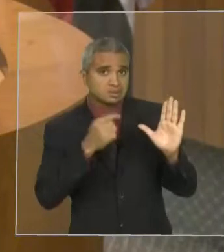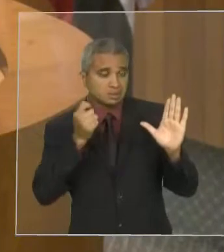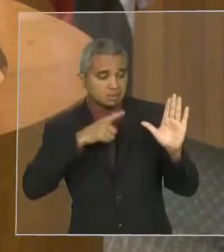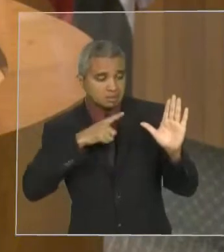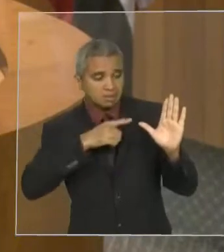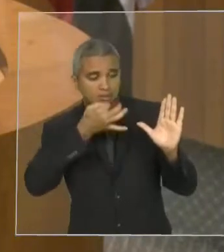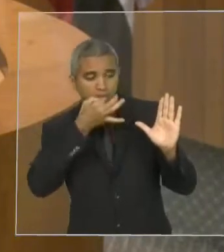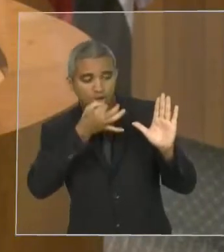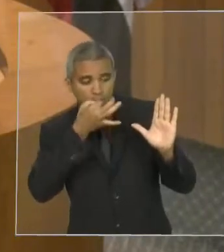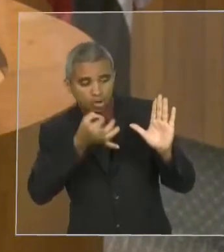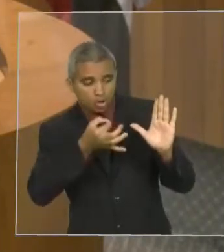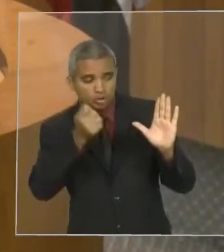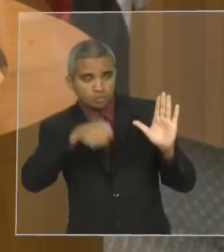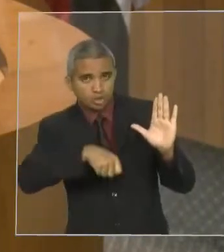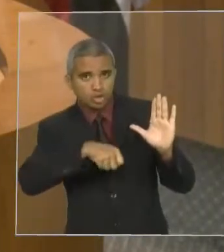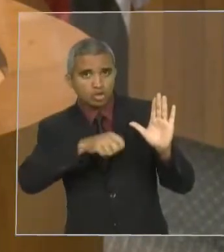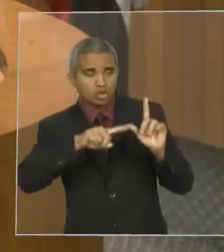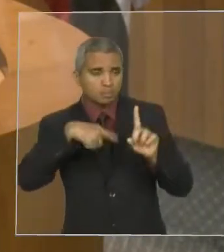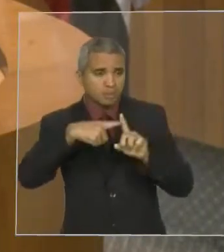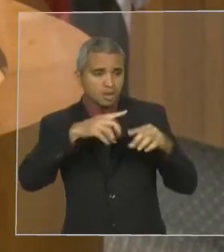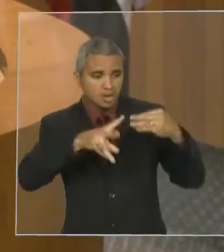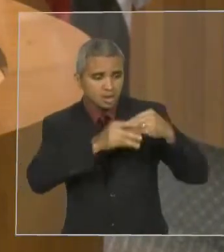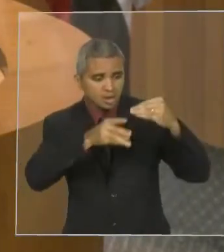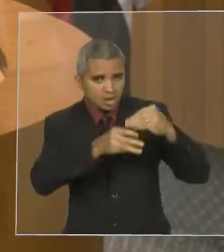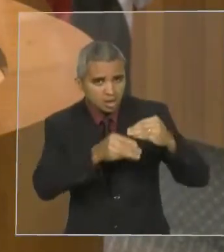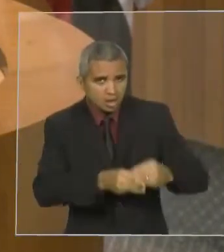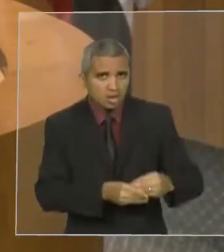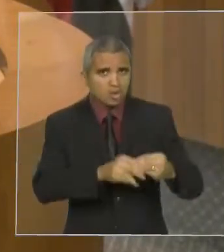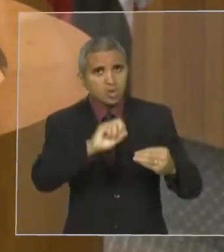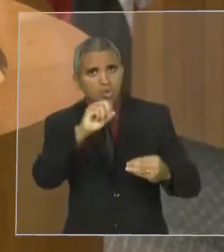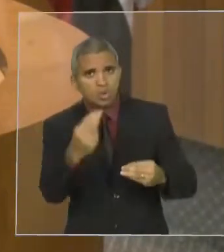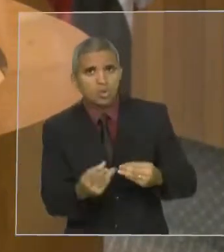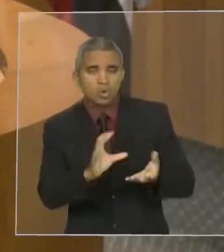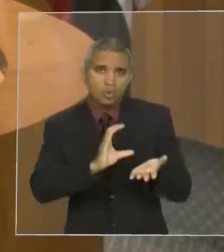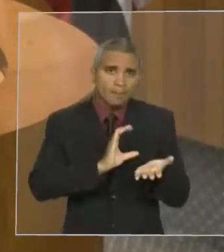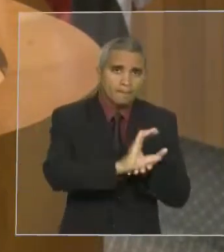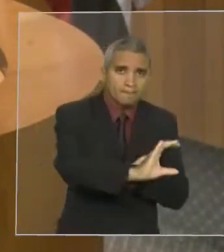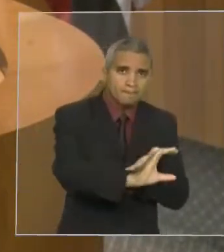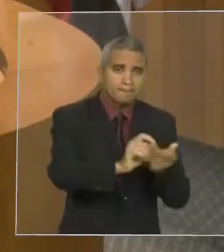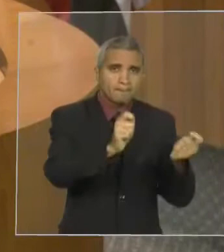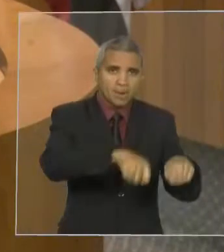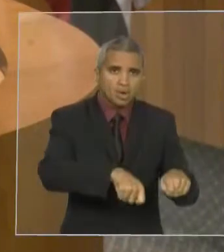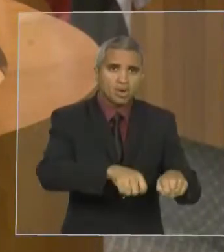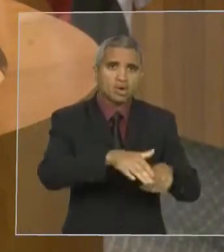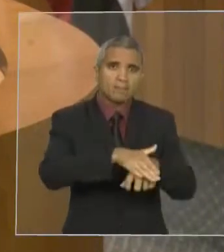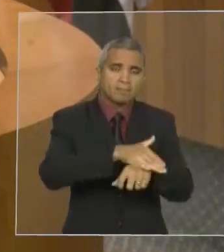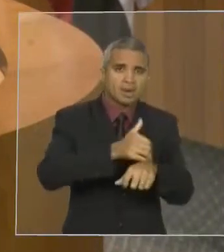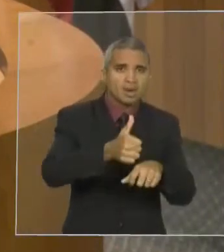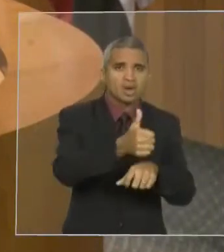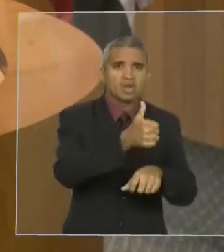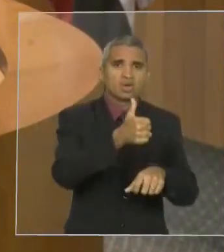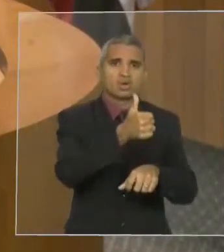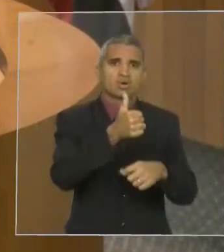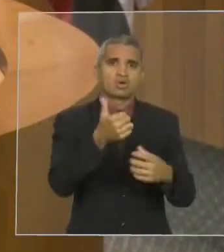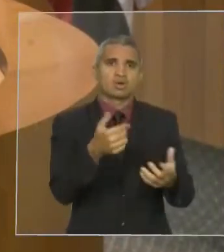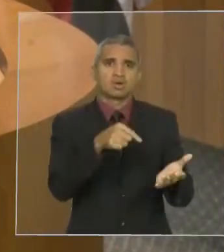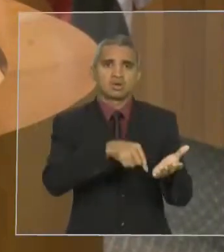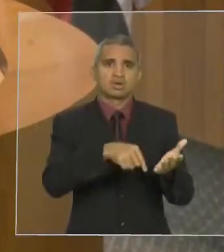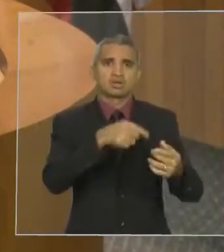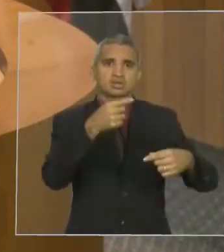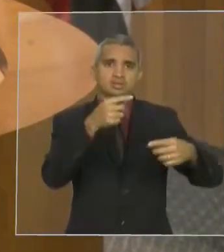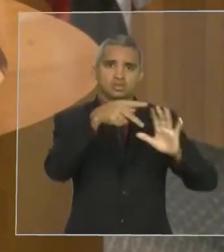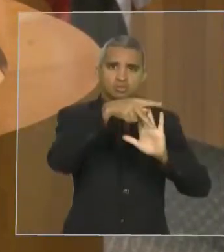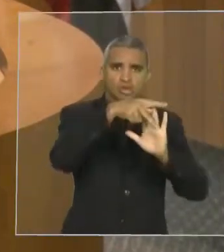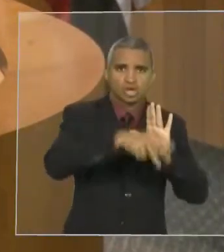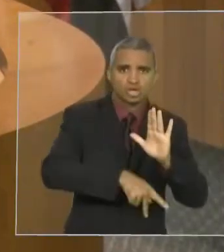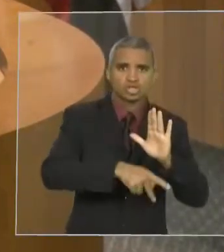feita no sentido de aperfeiçoar o projeto, alguma emenda que possa ser feita no sentido de melhorar aquilo que foi discutido ao